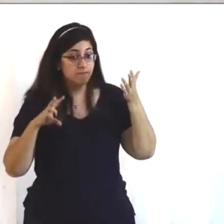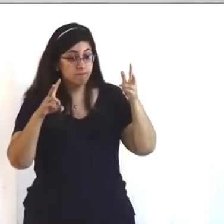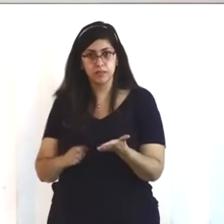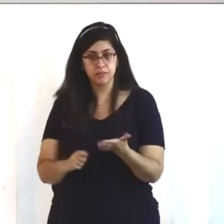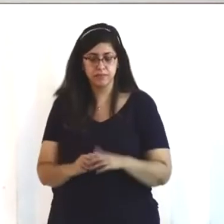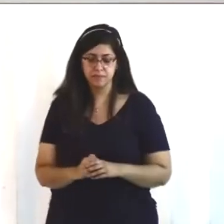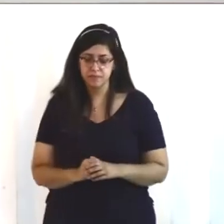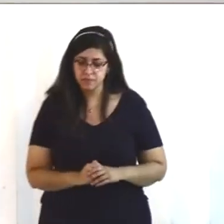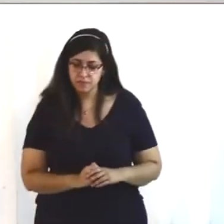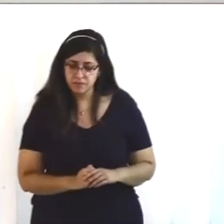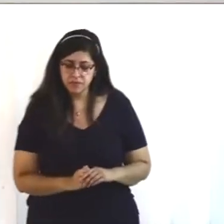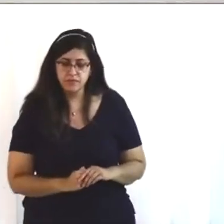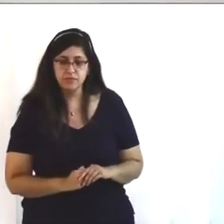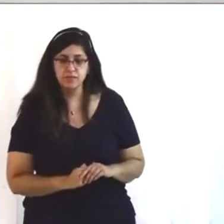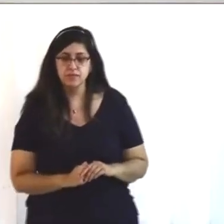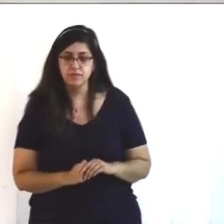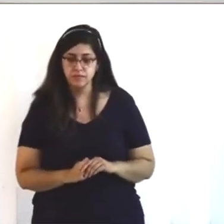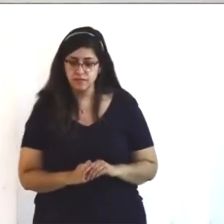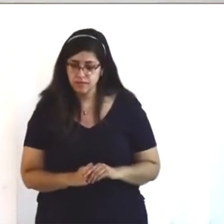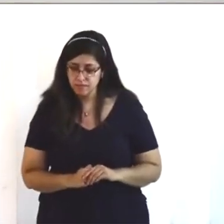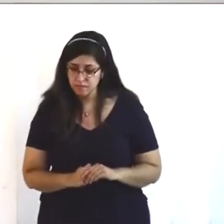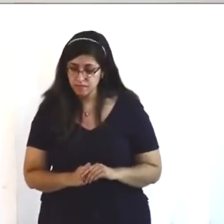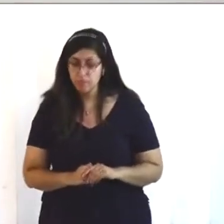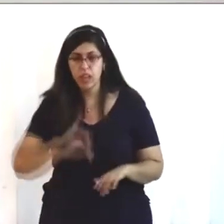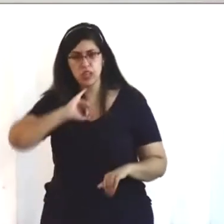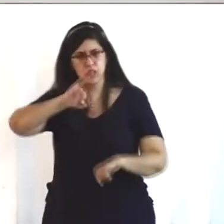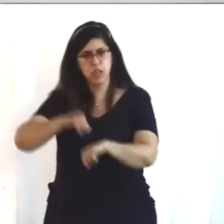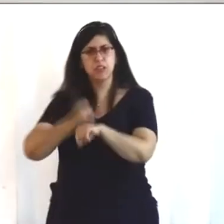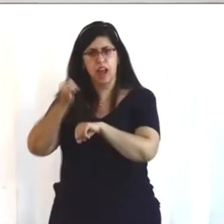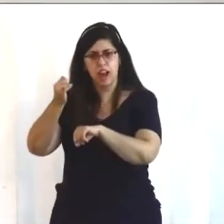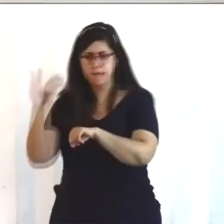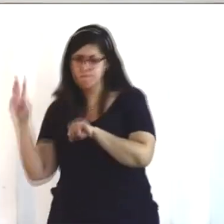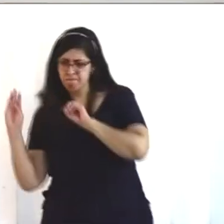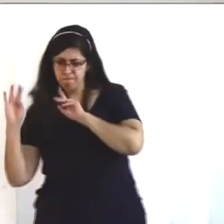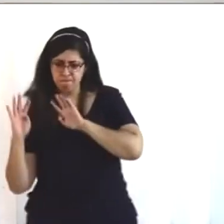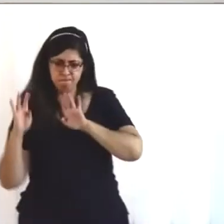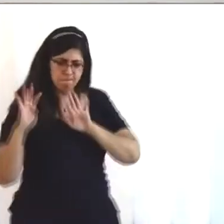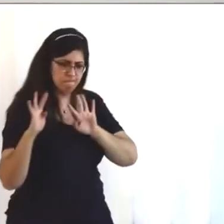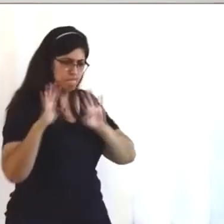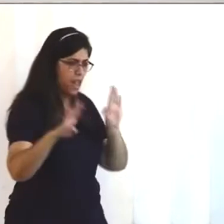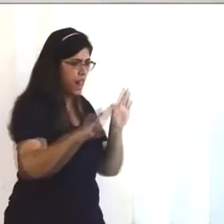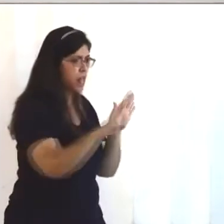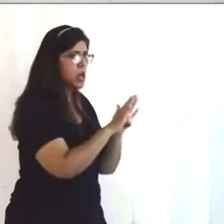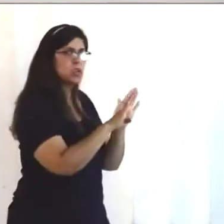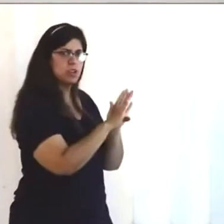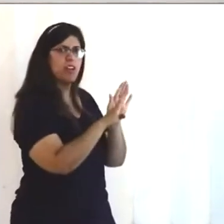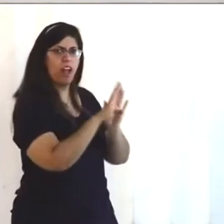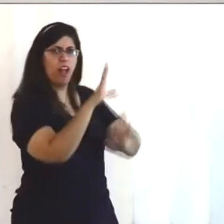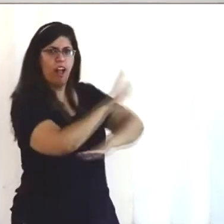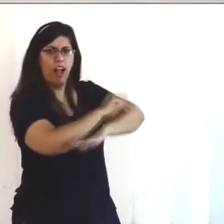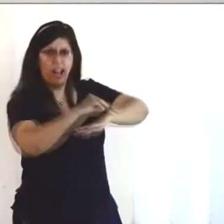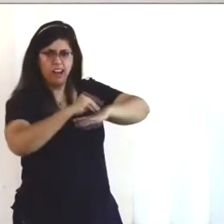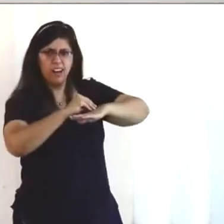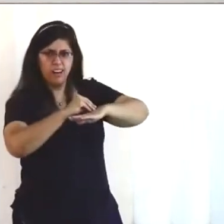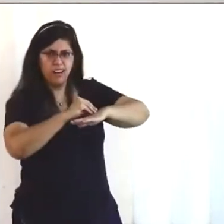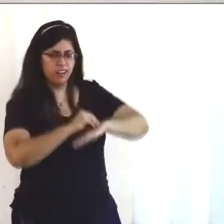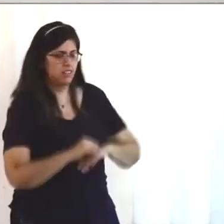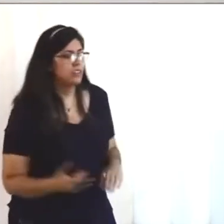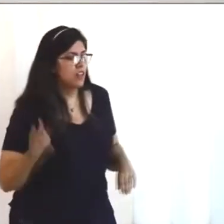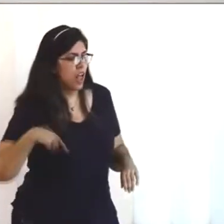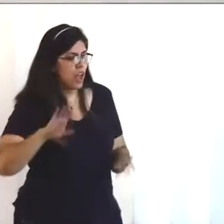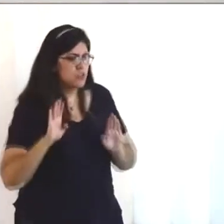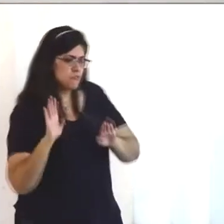si, tirar uma vida, não é necessariamente o pecado imperdoável. O que é então? E aí nós precisamos